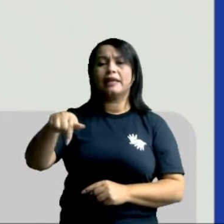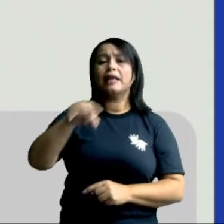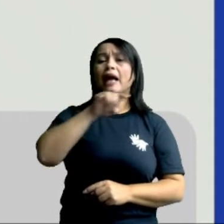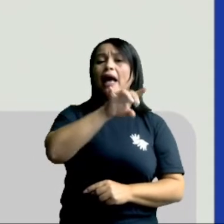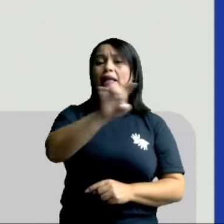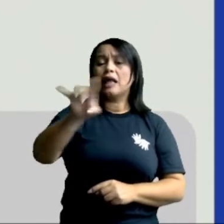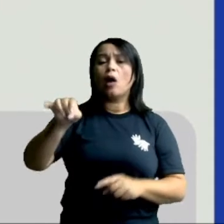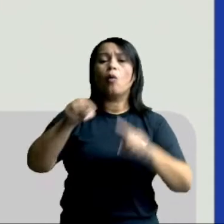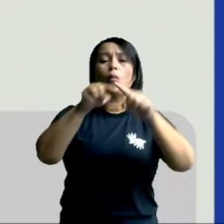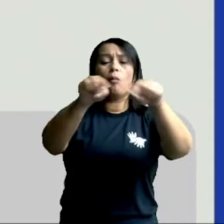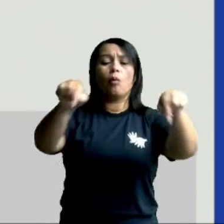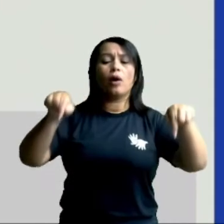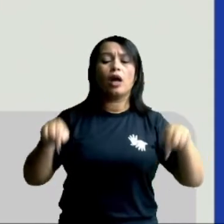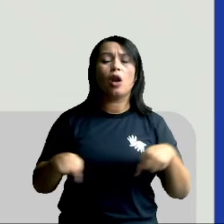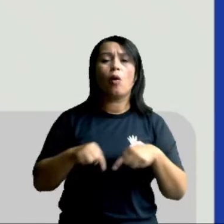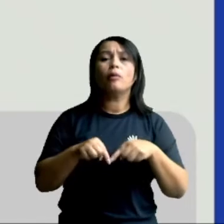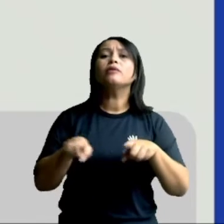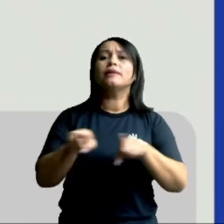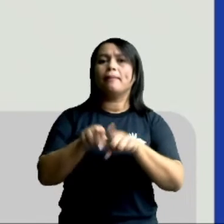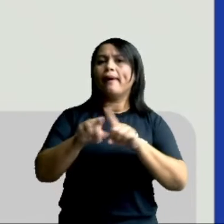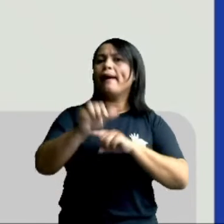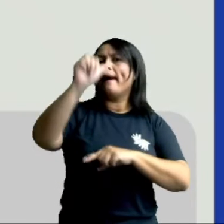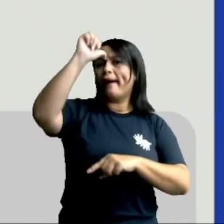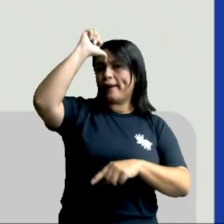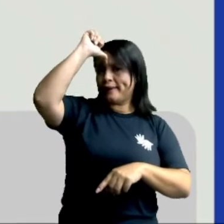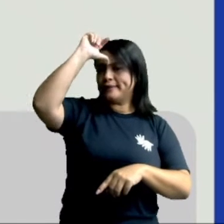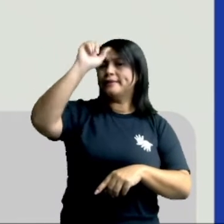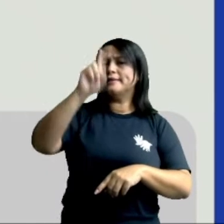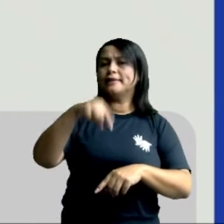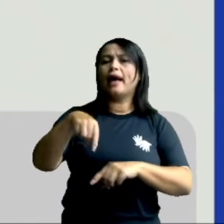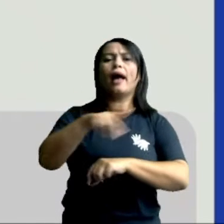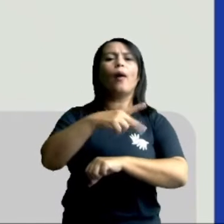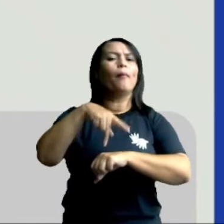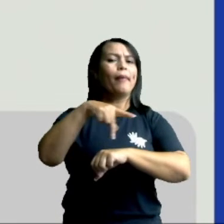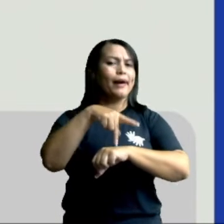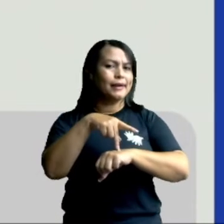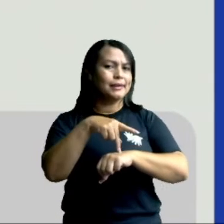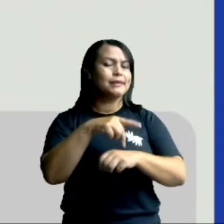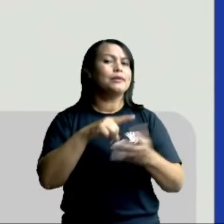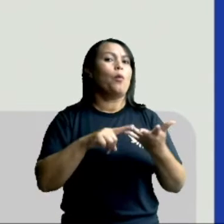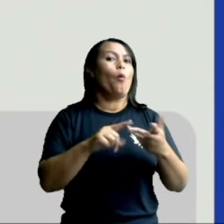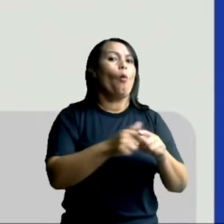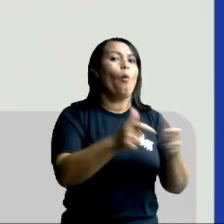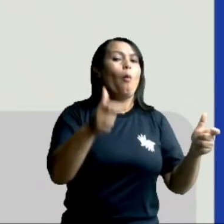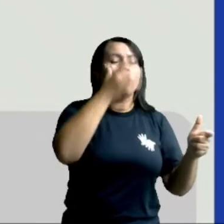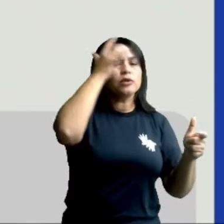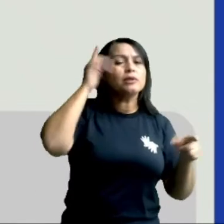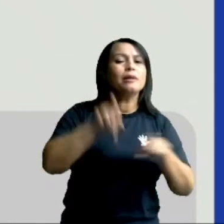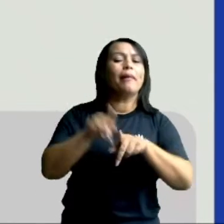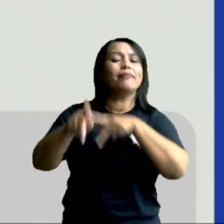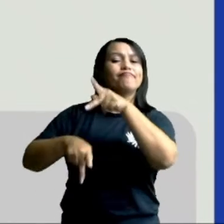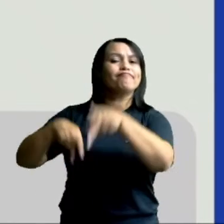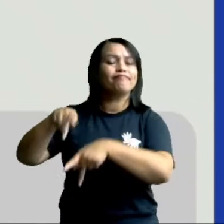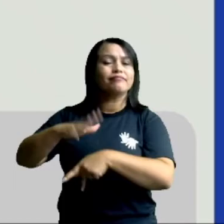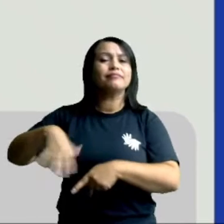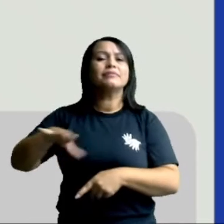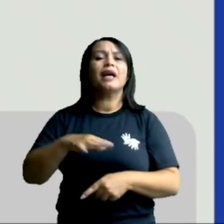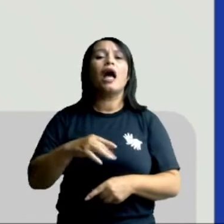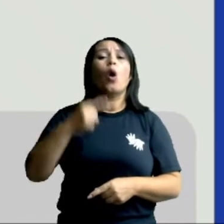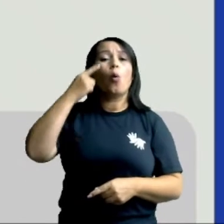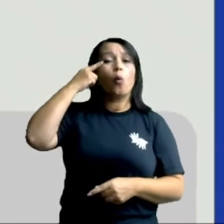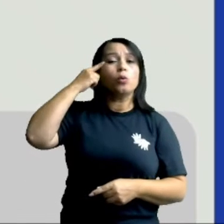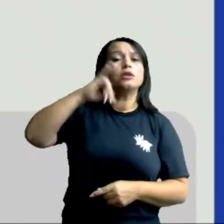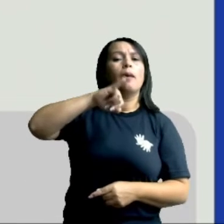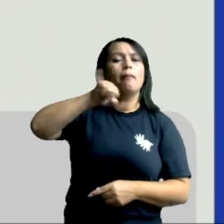quadrado. Então, a Índia também é um país tanto populoso quanto povoado. O Japão vai seguir